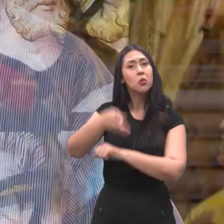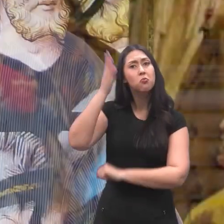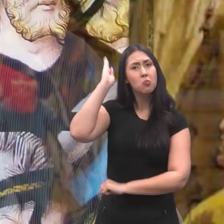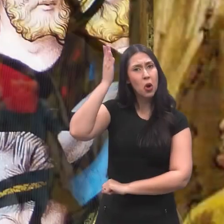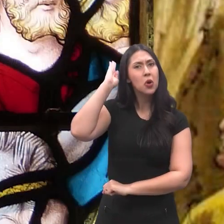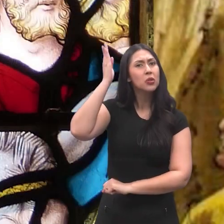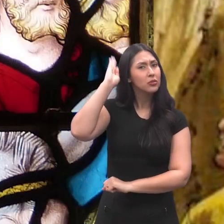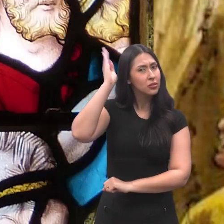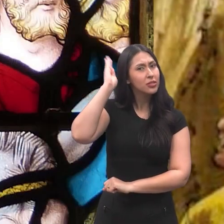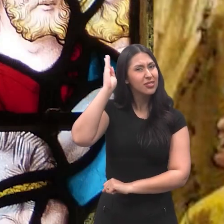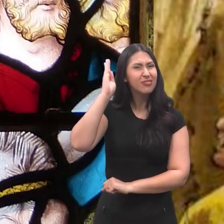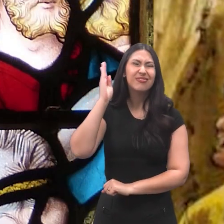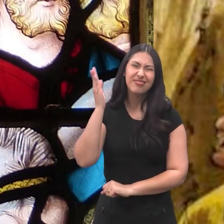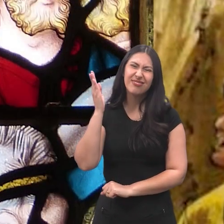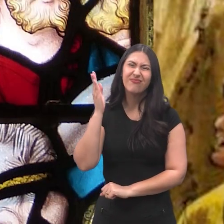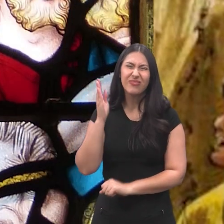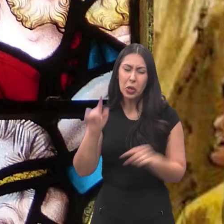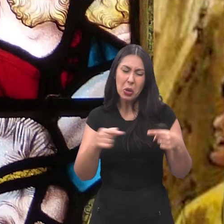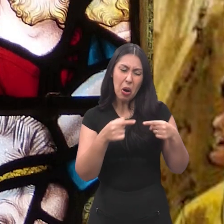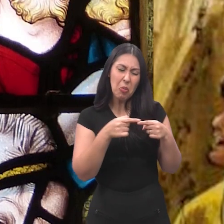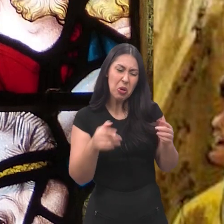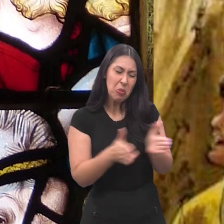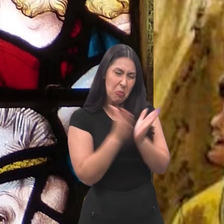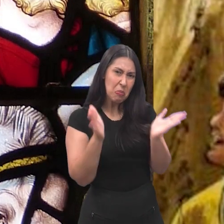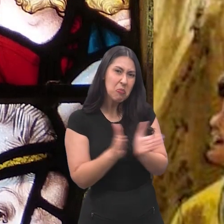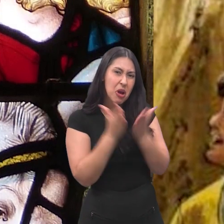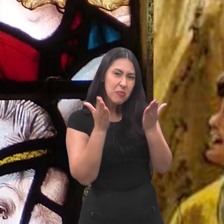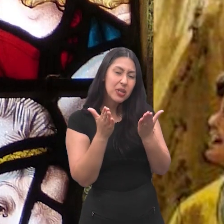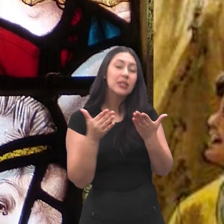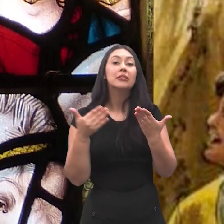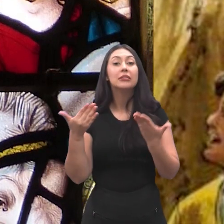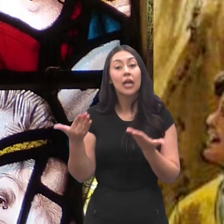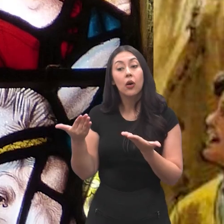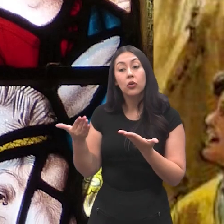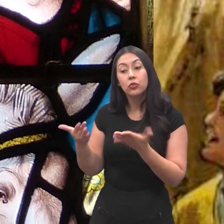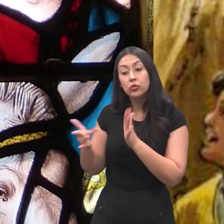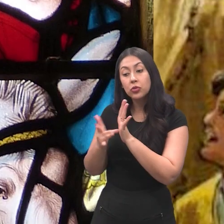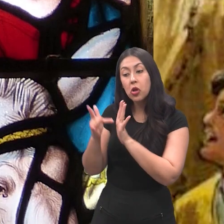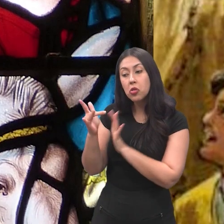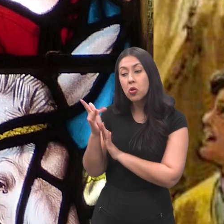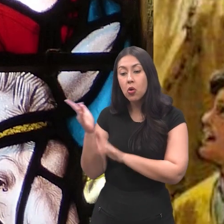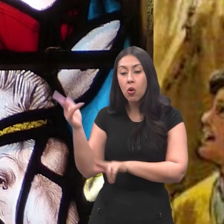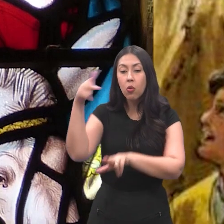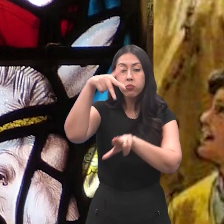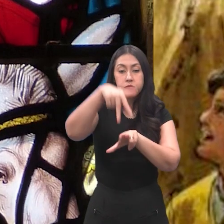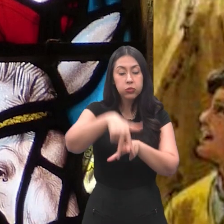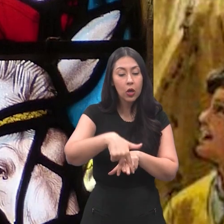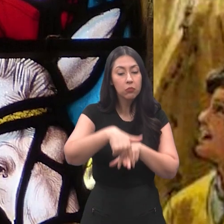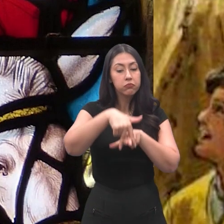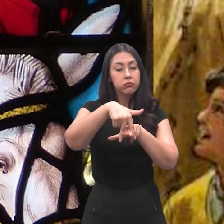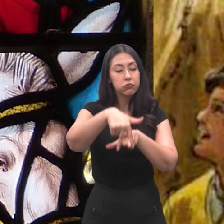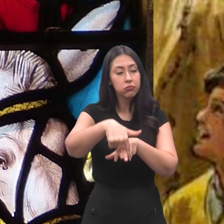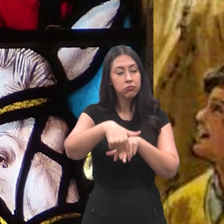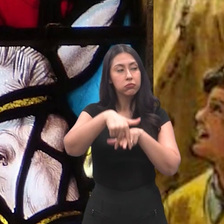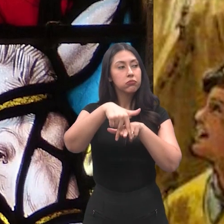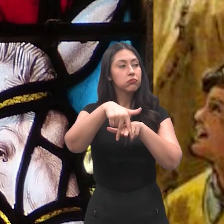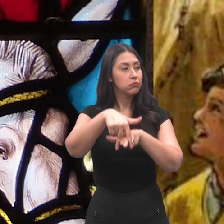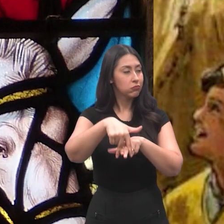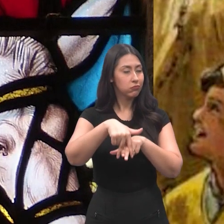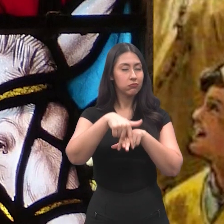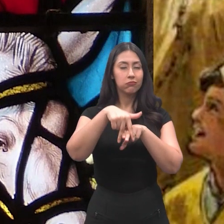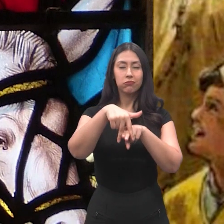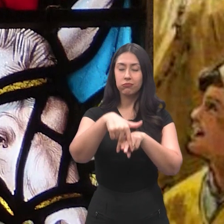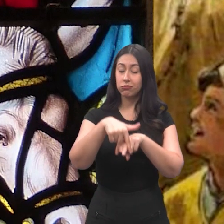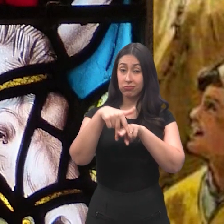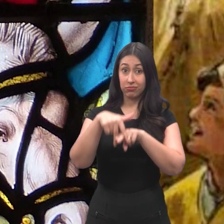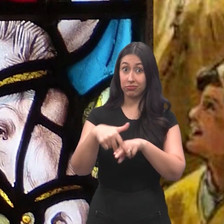um jumento, na verdade, que era a montaria dos pobres, não é? E ele então monta e ele acaba entrando em Jerusalém desse modo.